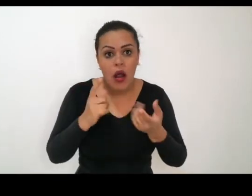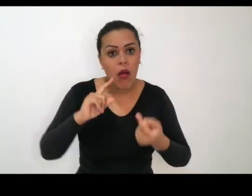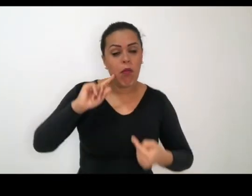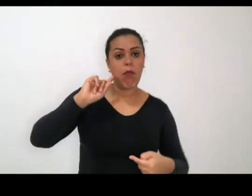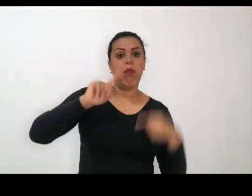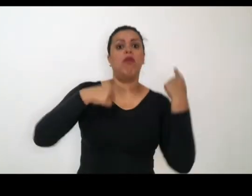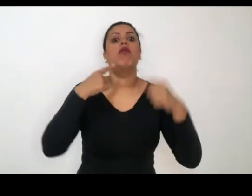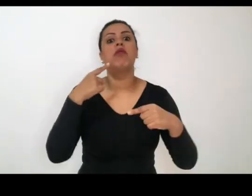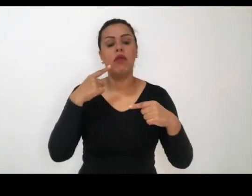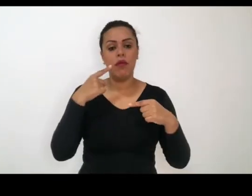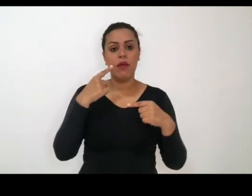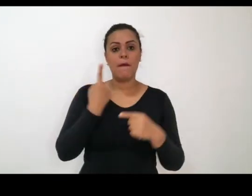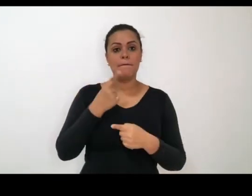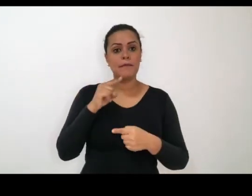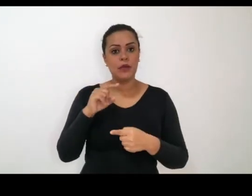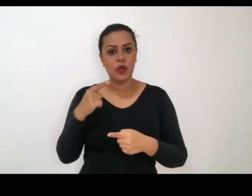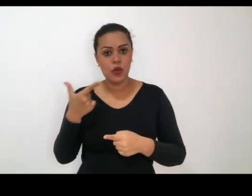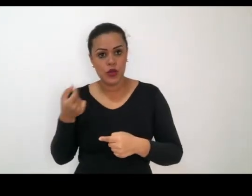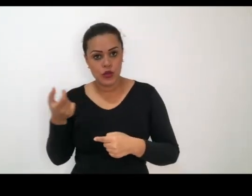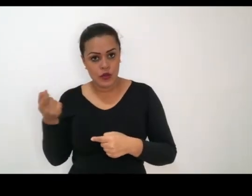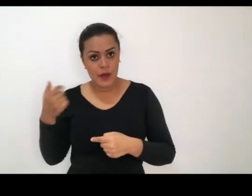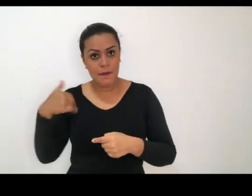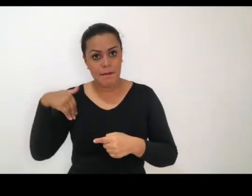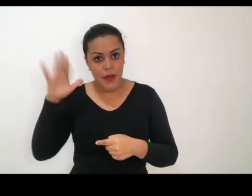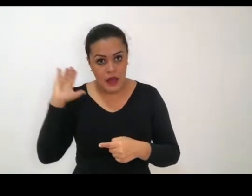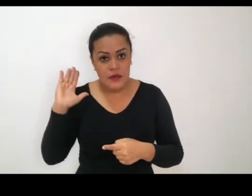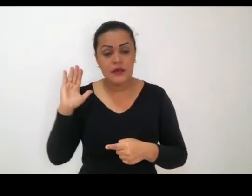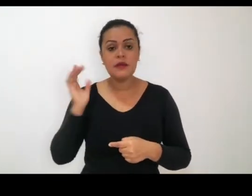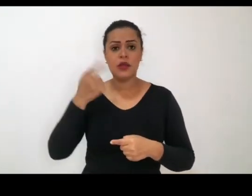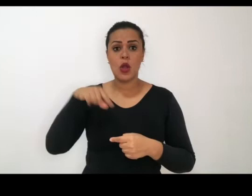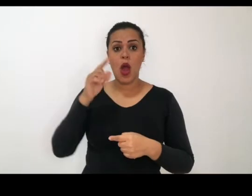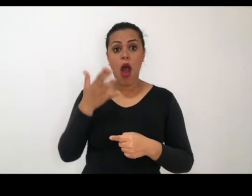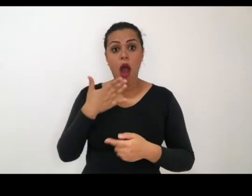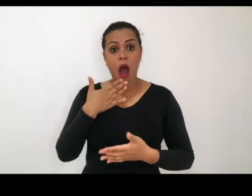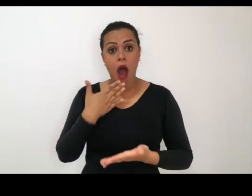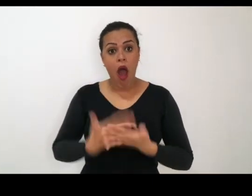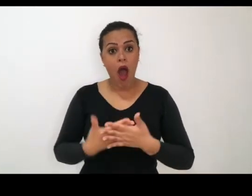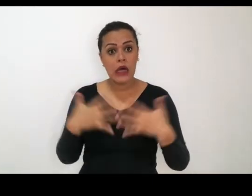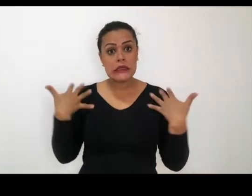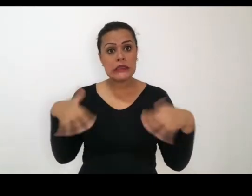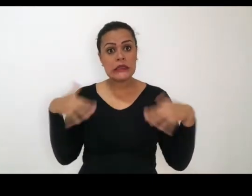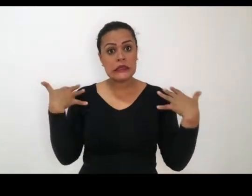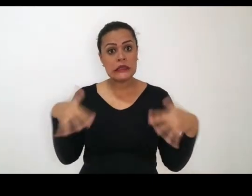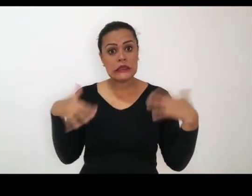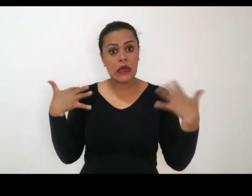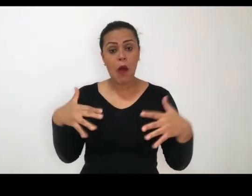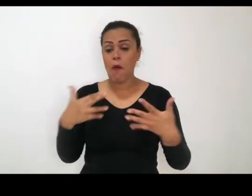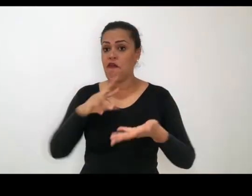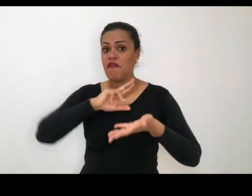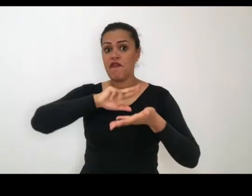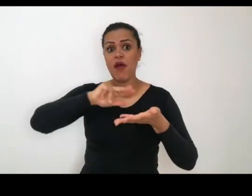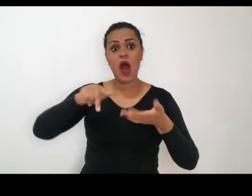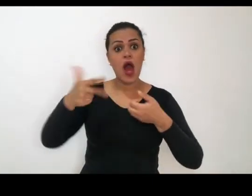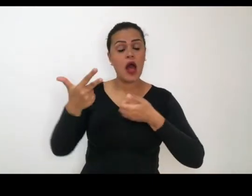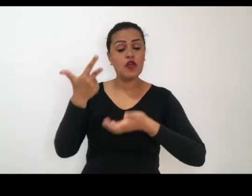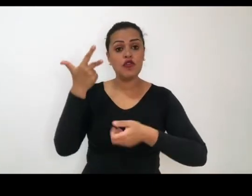nós ficamos um pouco assustados com tudo isso. E por que eu estou usando o Dance Foco? Porque o Dance Foco ele traz